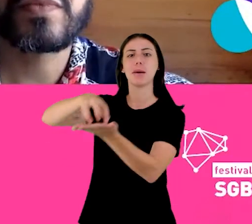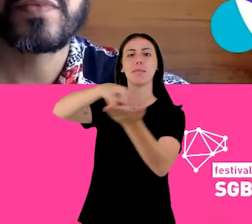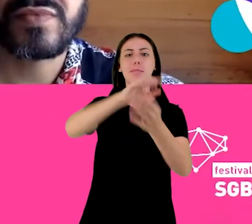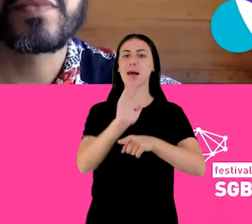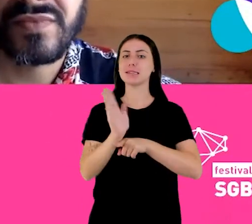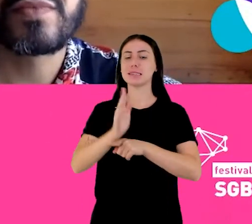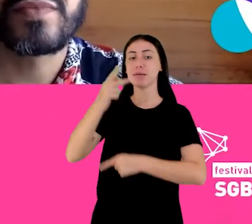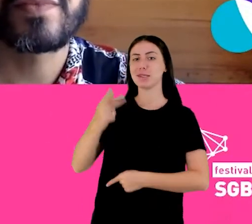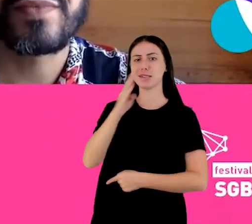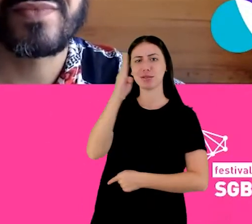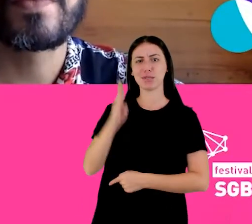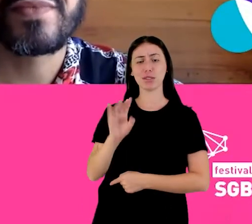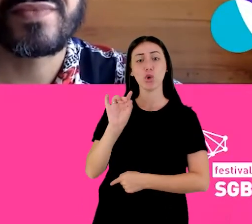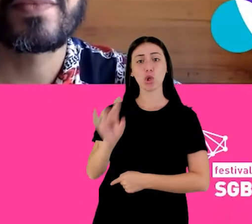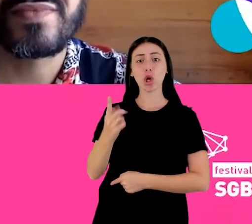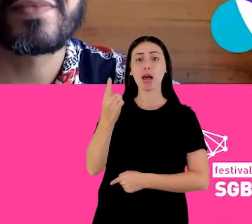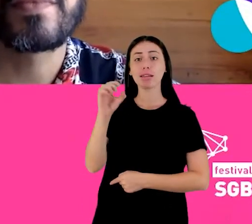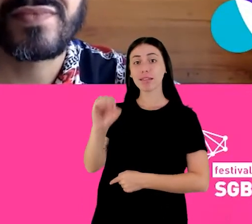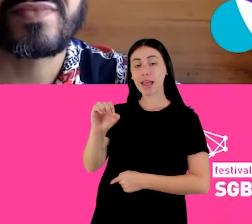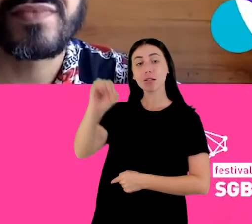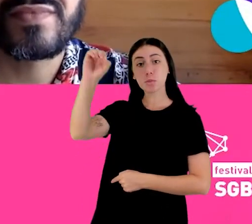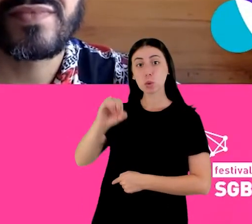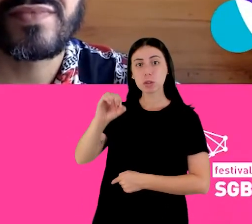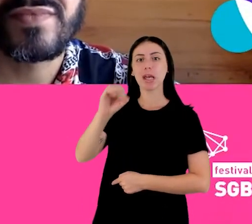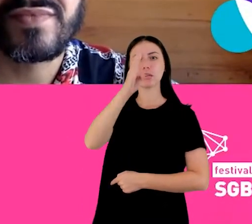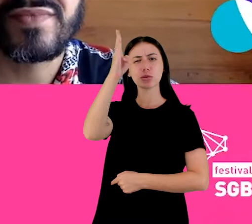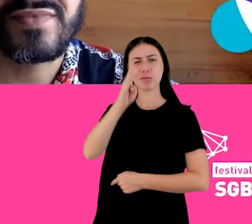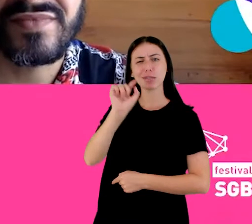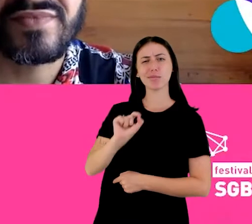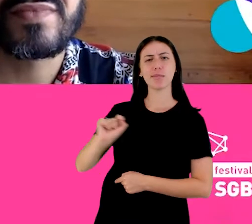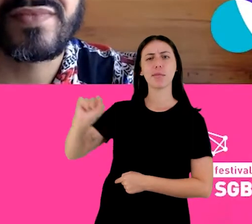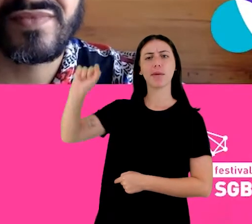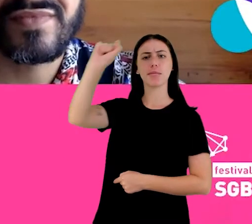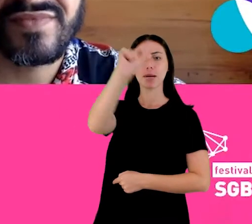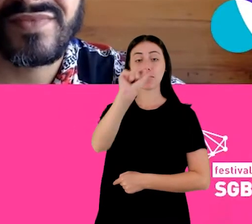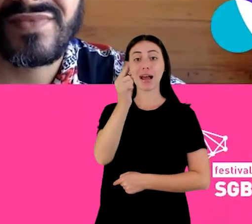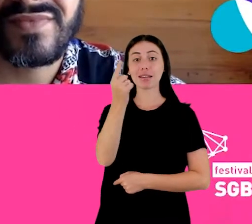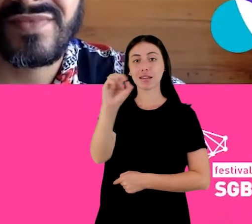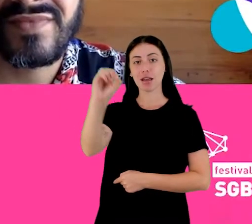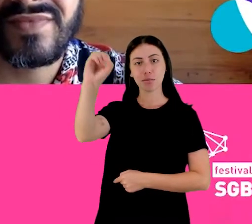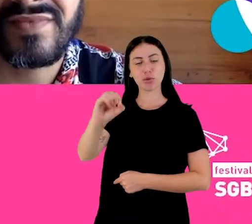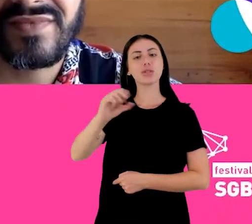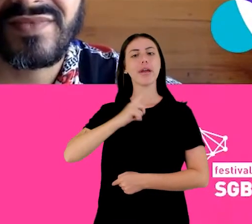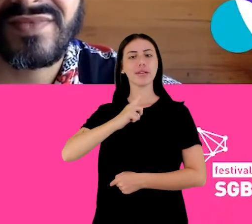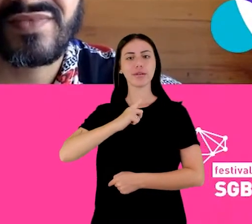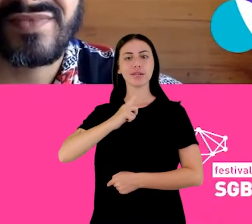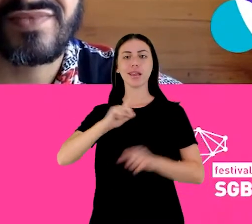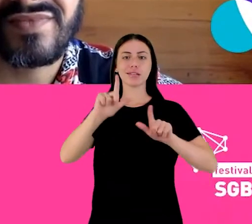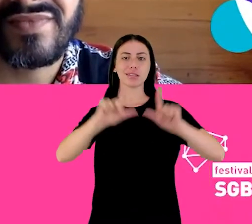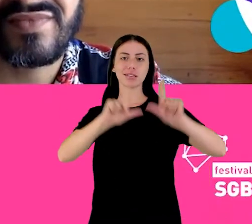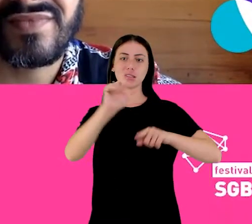no Brasil, sabe? Só 10% das cidades do Brasil tem isso. Então, a gente tem que falar de descentralização, sim,